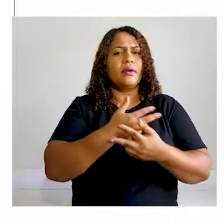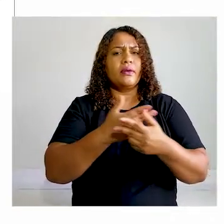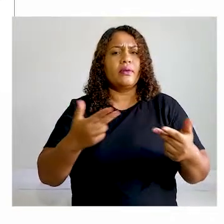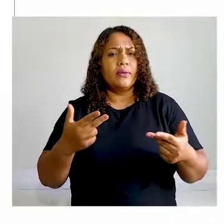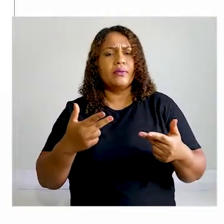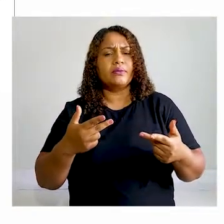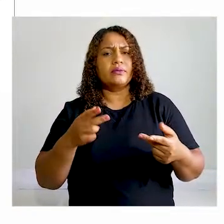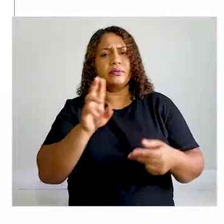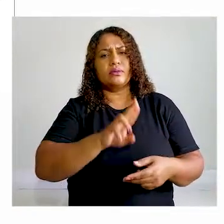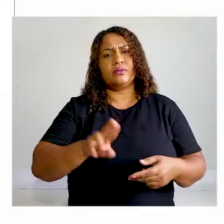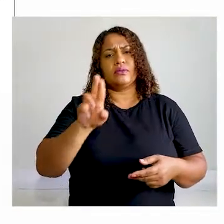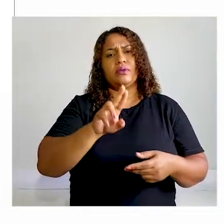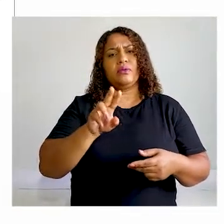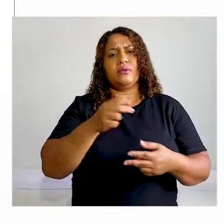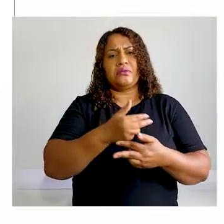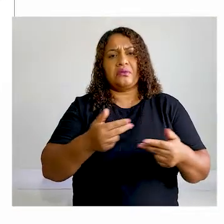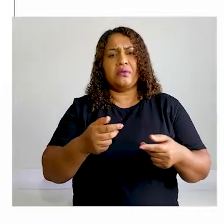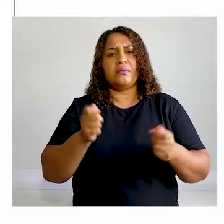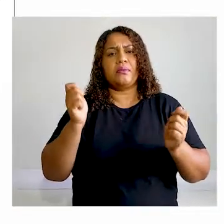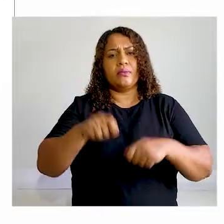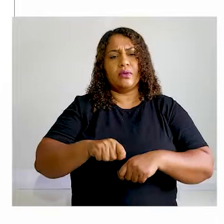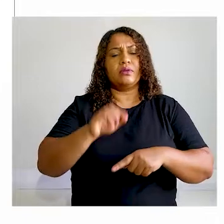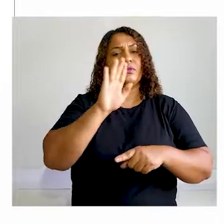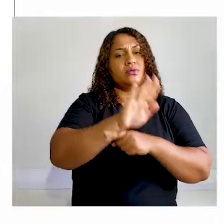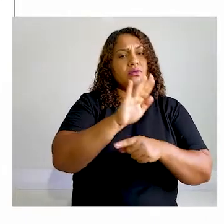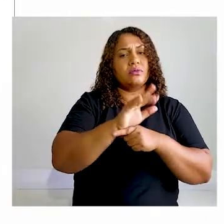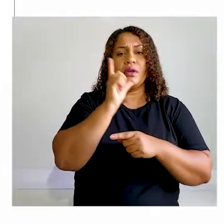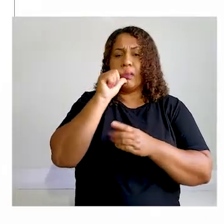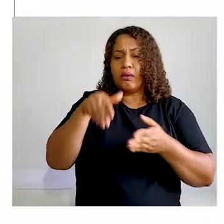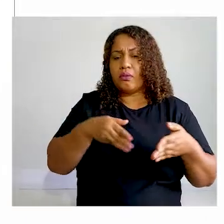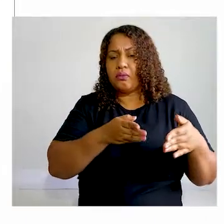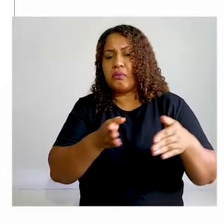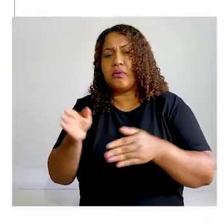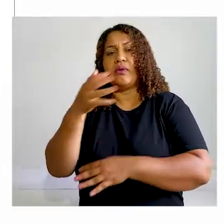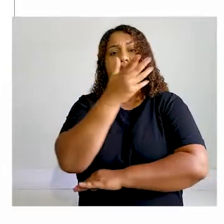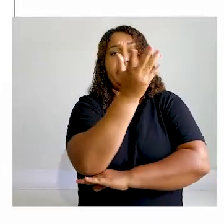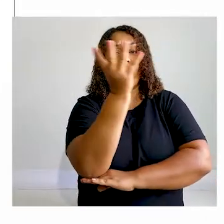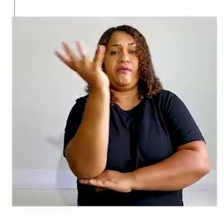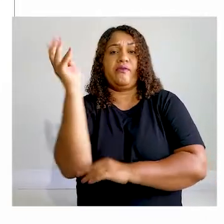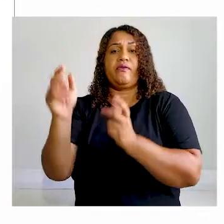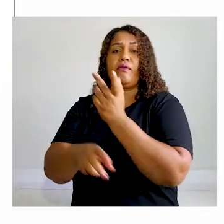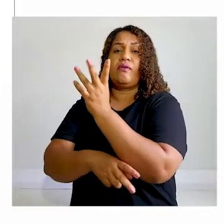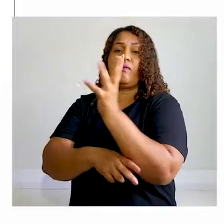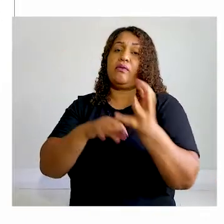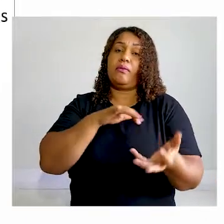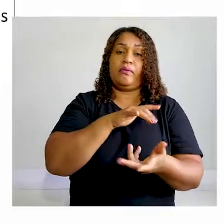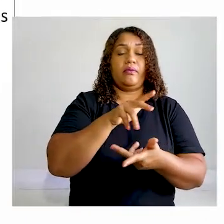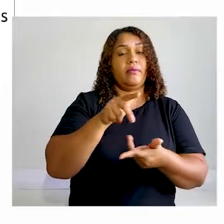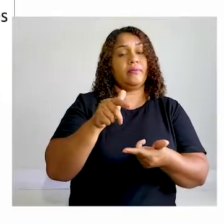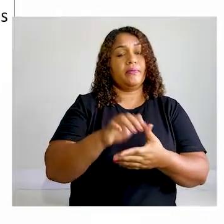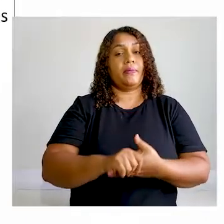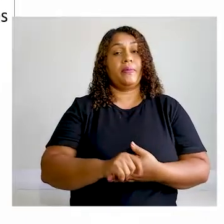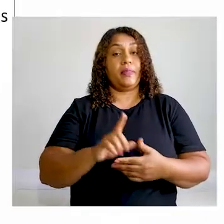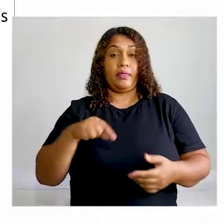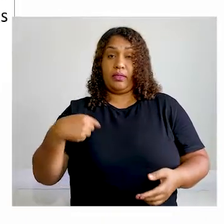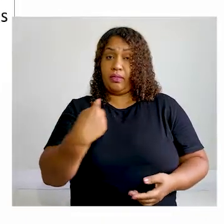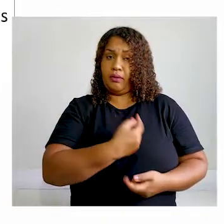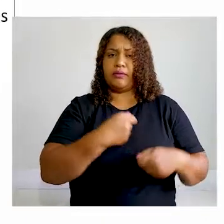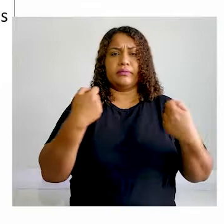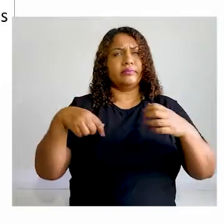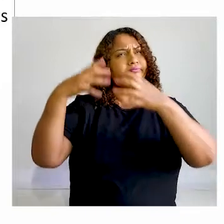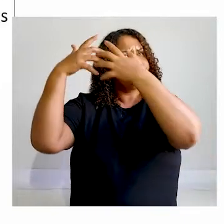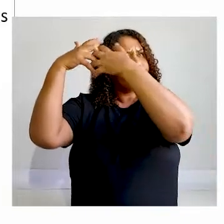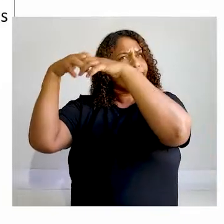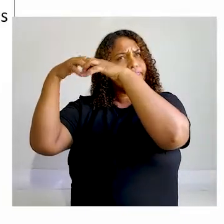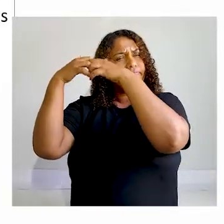de ações para a preservação e recuperação dos rios e florestas do planeta Terra. Ou seja,